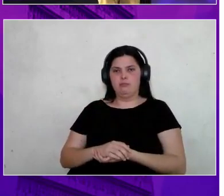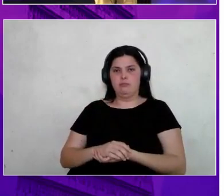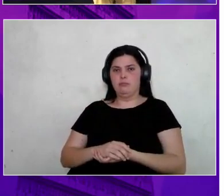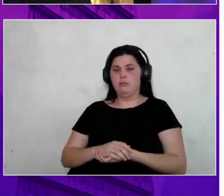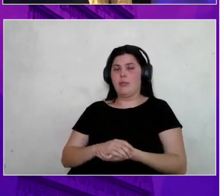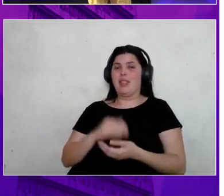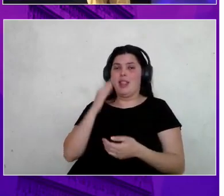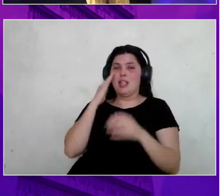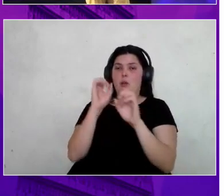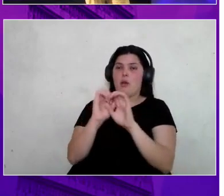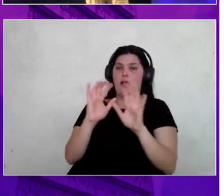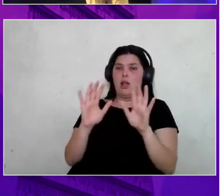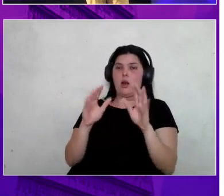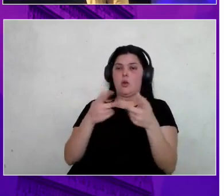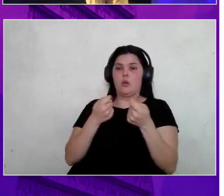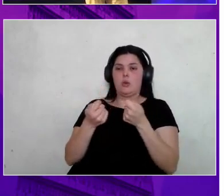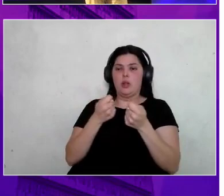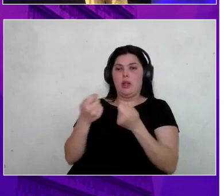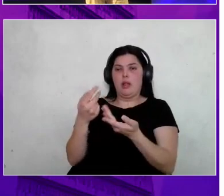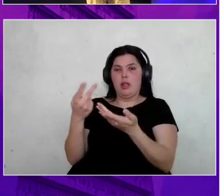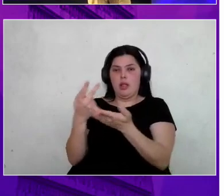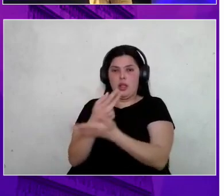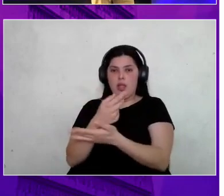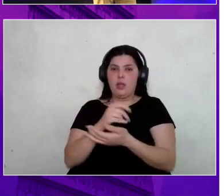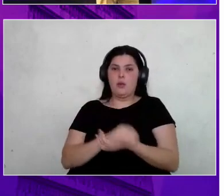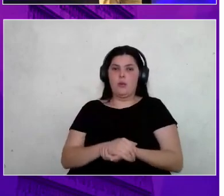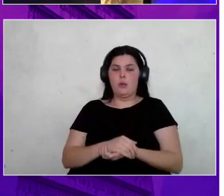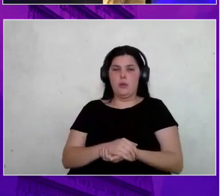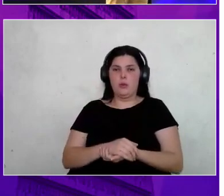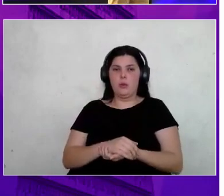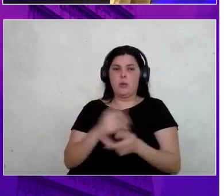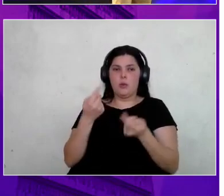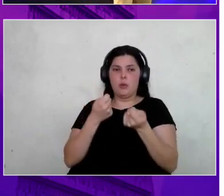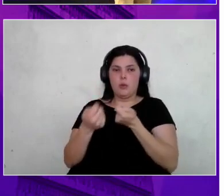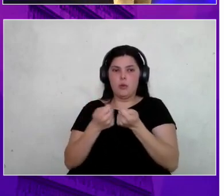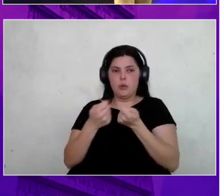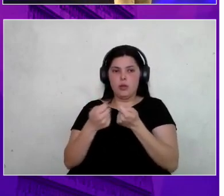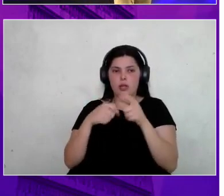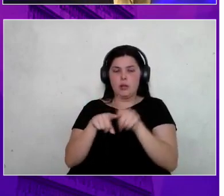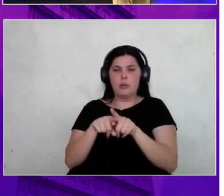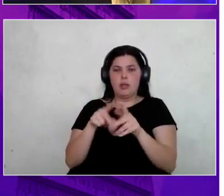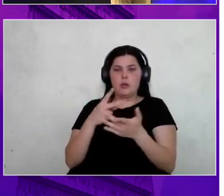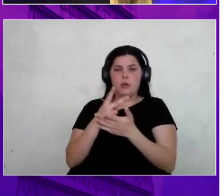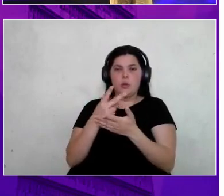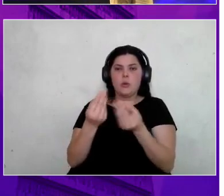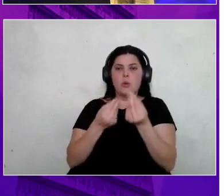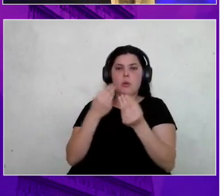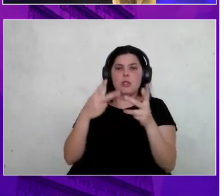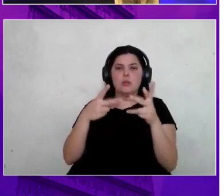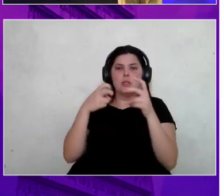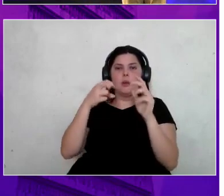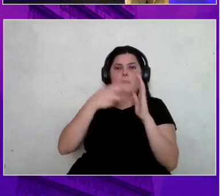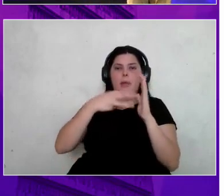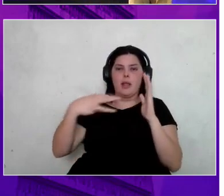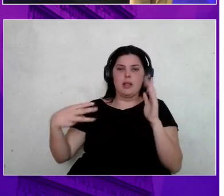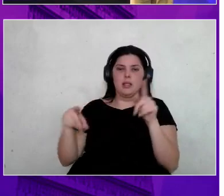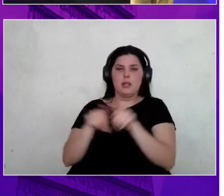para controlar erros, para controlar a latência, como a gente conseguiu ver ali nas métricas.